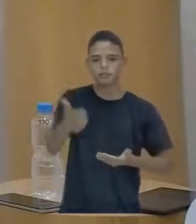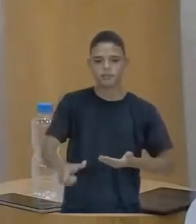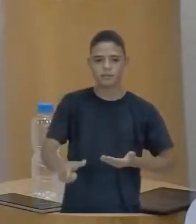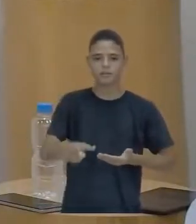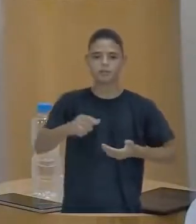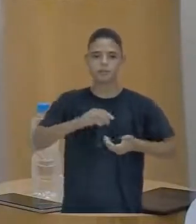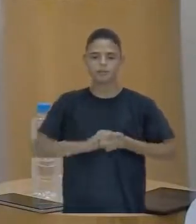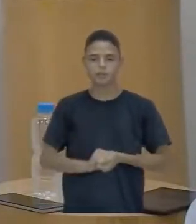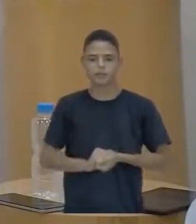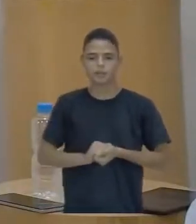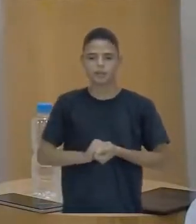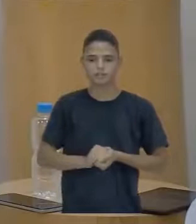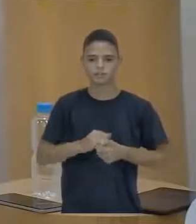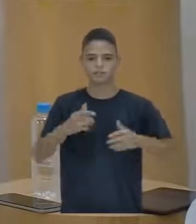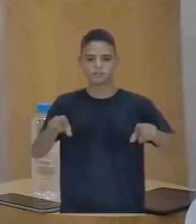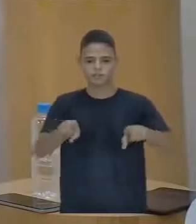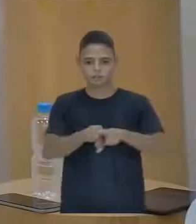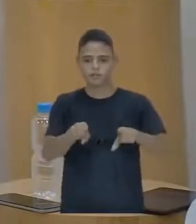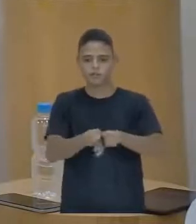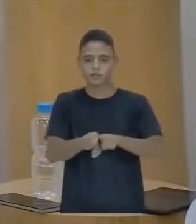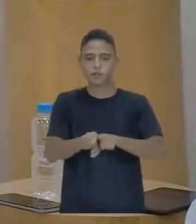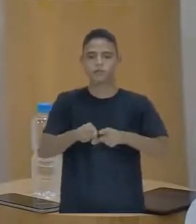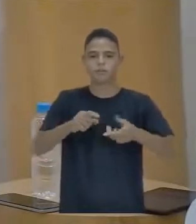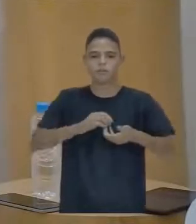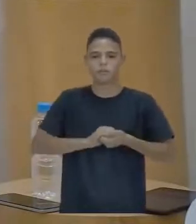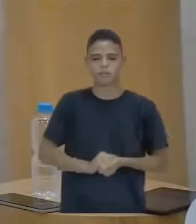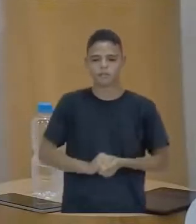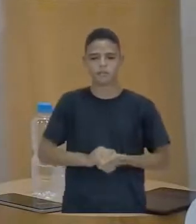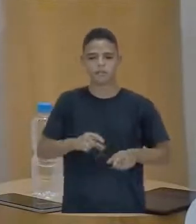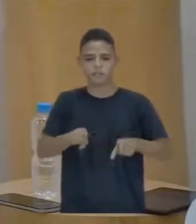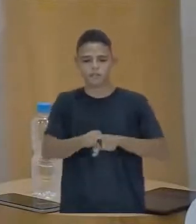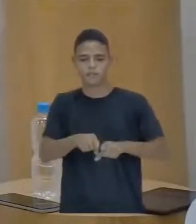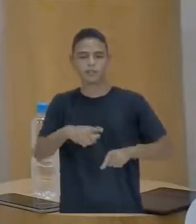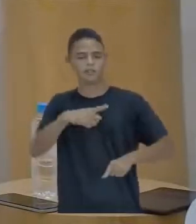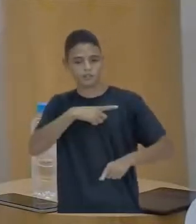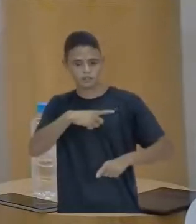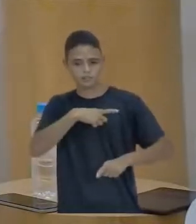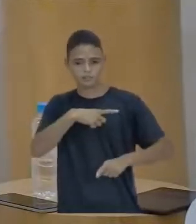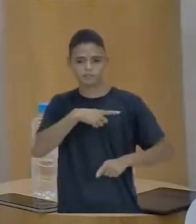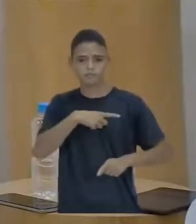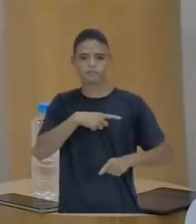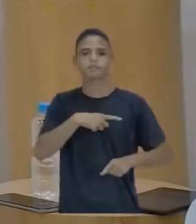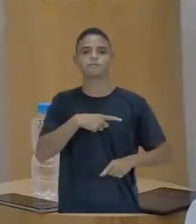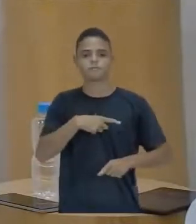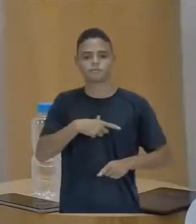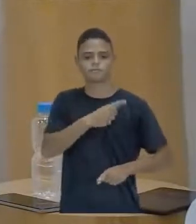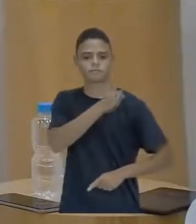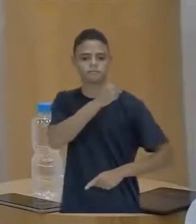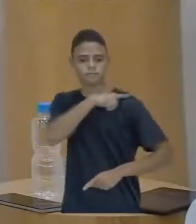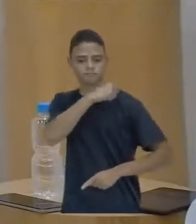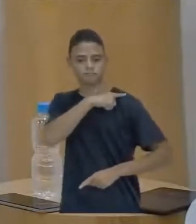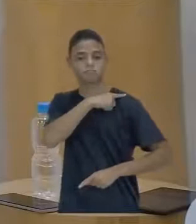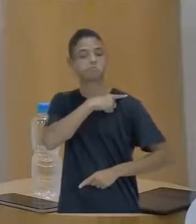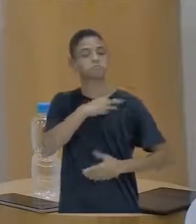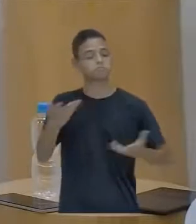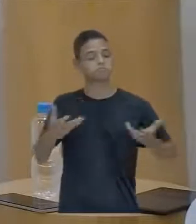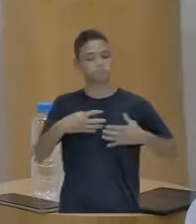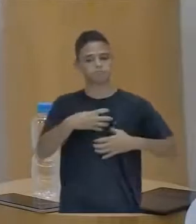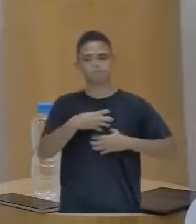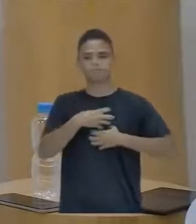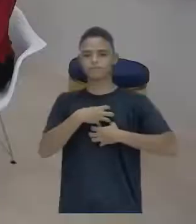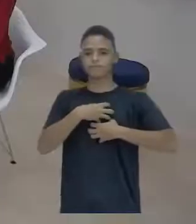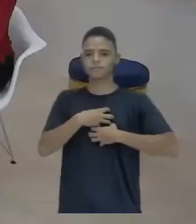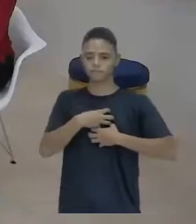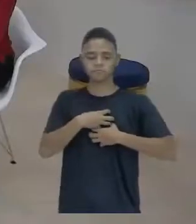aula qualquer, hoje estamos estreando estúdios novos, na aula de língua portuguesa, nossa, aqui é bacana a terceira série, olha, estou me sentindo